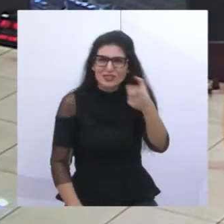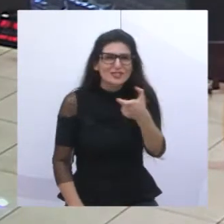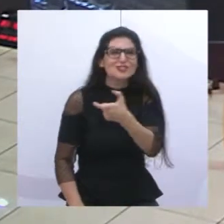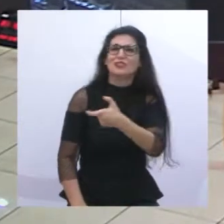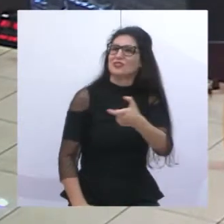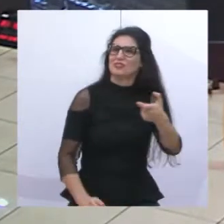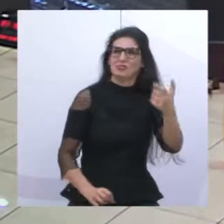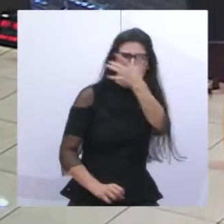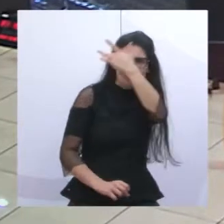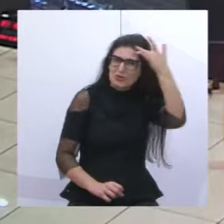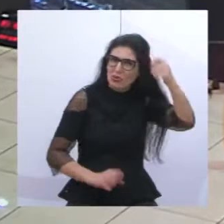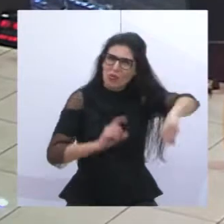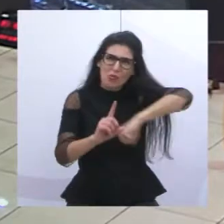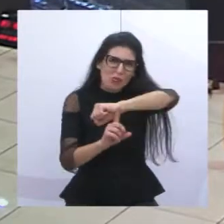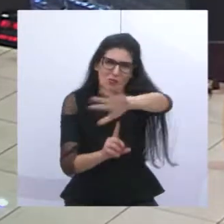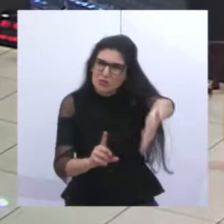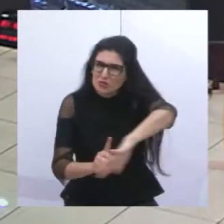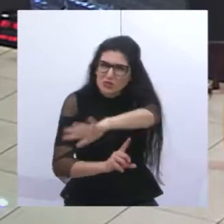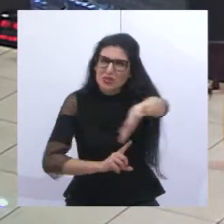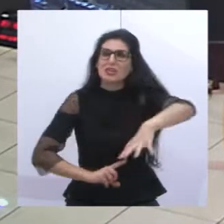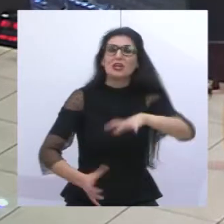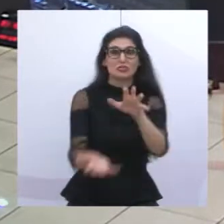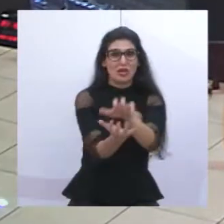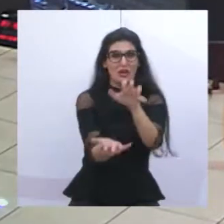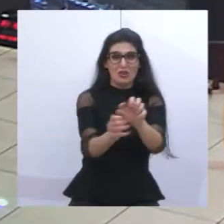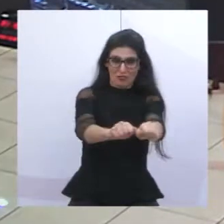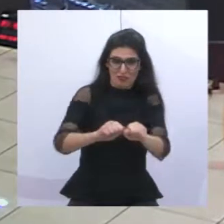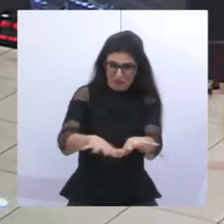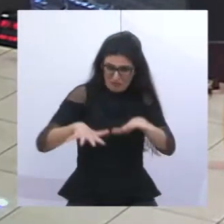saudações aos cidadãos jacarenses que estão aqui.